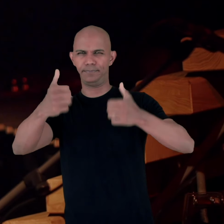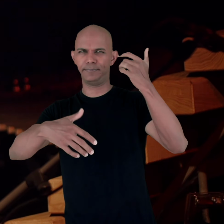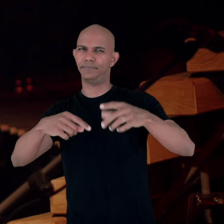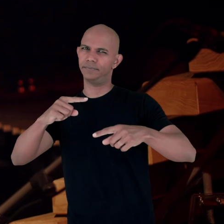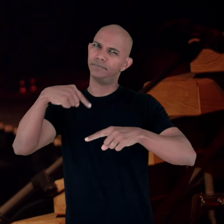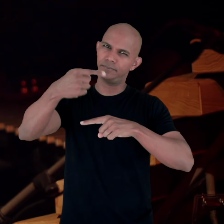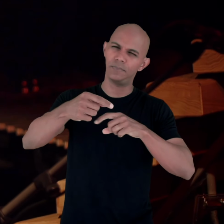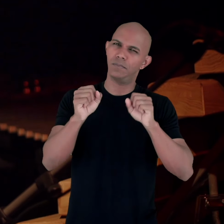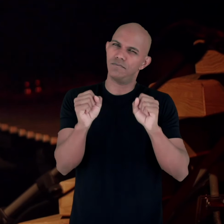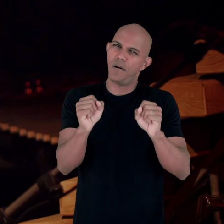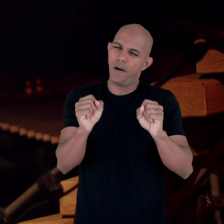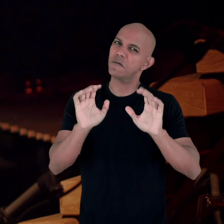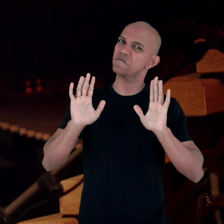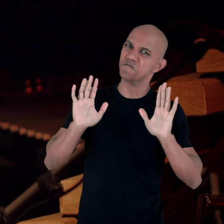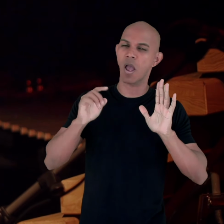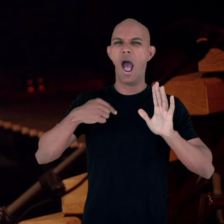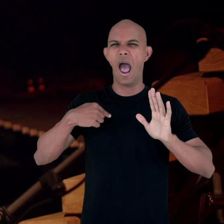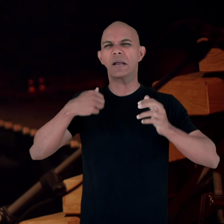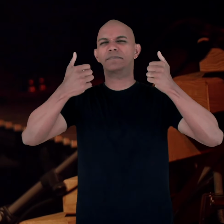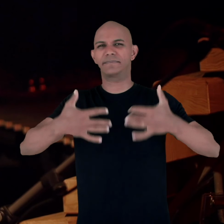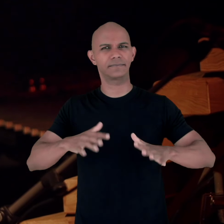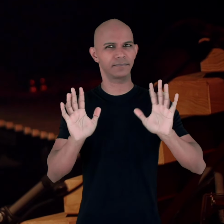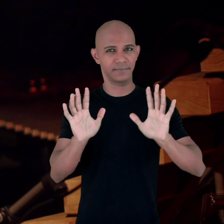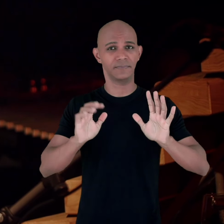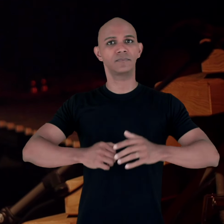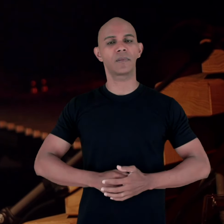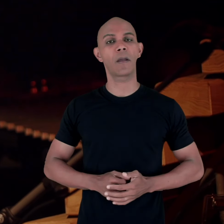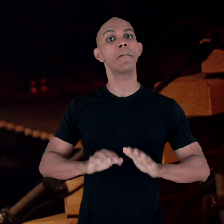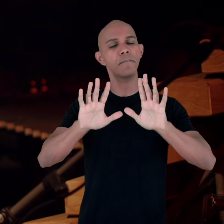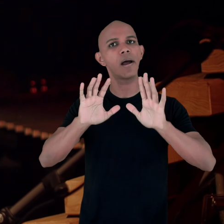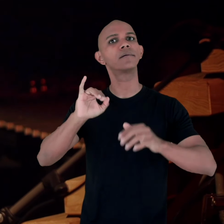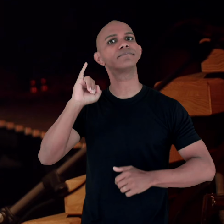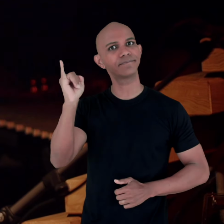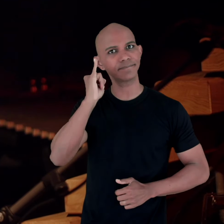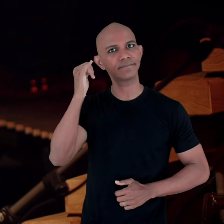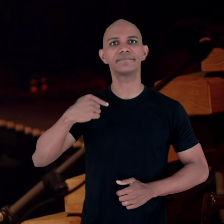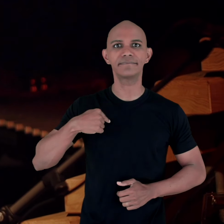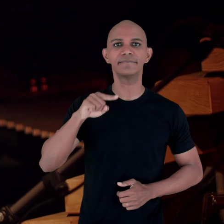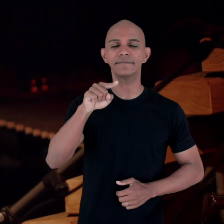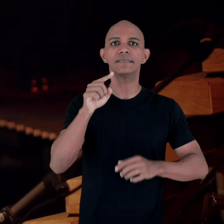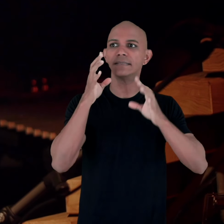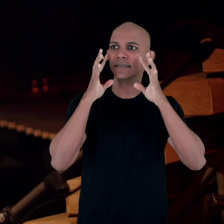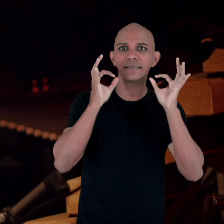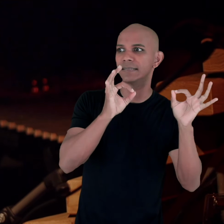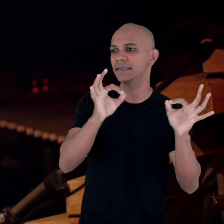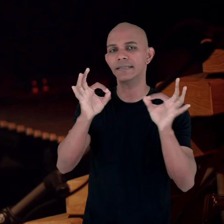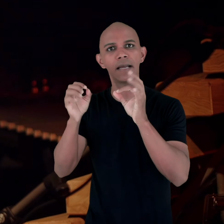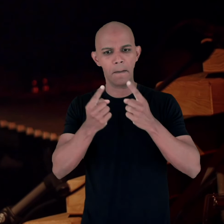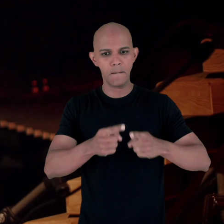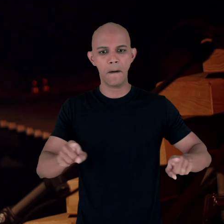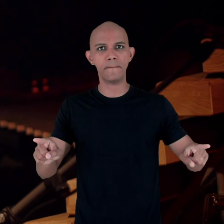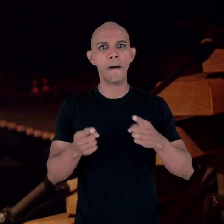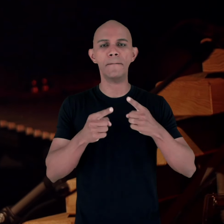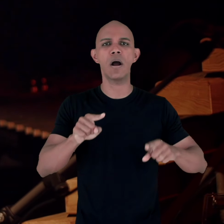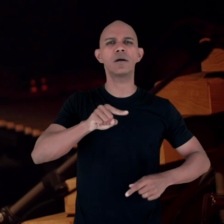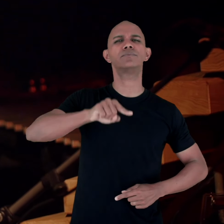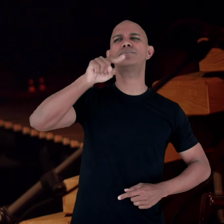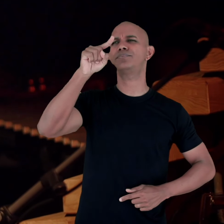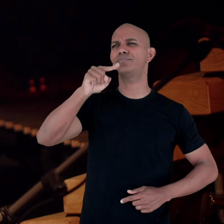certeza que o Ricardo vai explicar cada peça, eu não vou entrar em detalhes em cada uma delas, mas é importante notar, então, que mesmo no